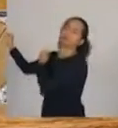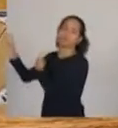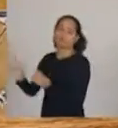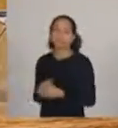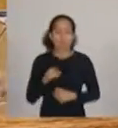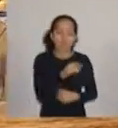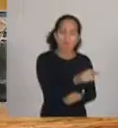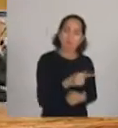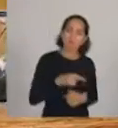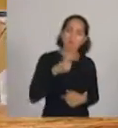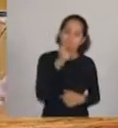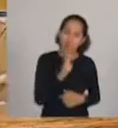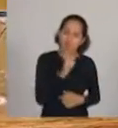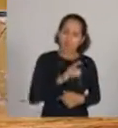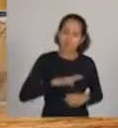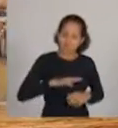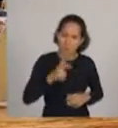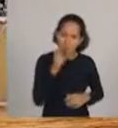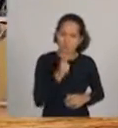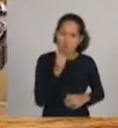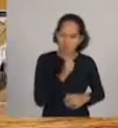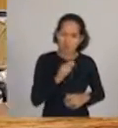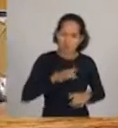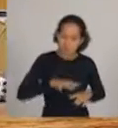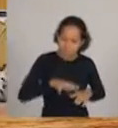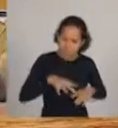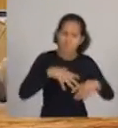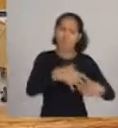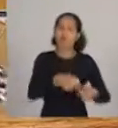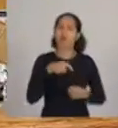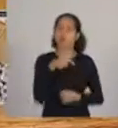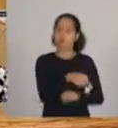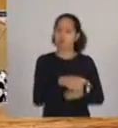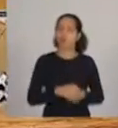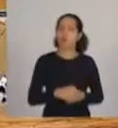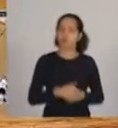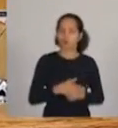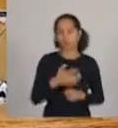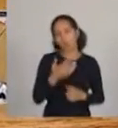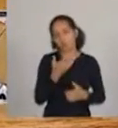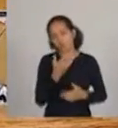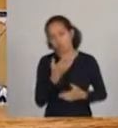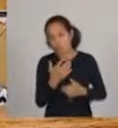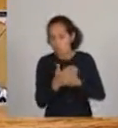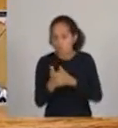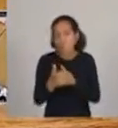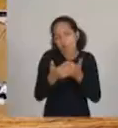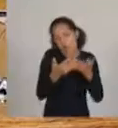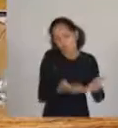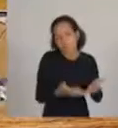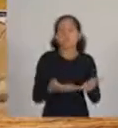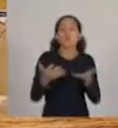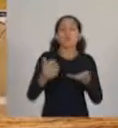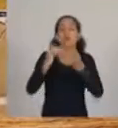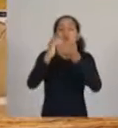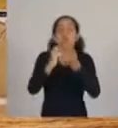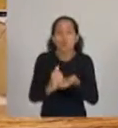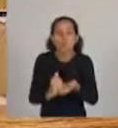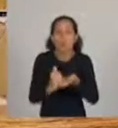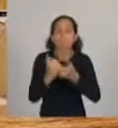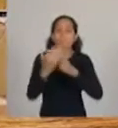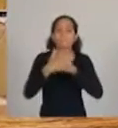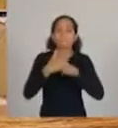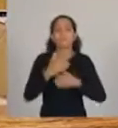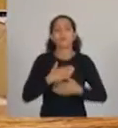heróico da nossa heroína Maria Ortiz, te recebe com muito carinho. Eu quero também externar o meu cumprimento e o meu carinho